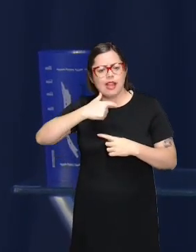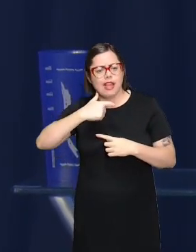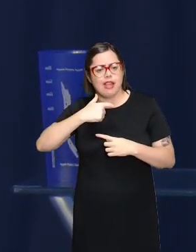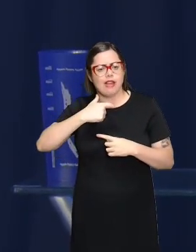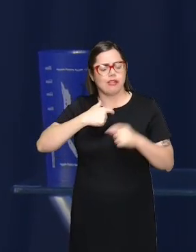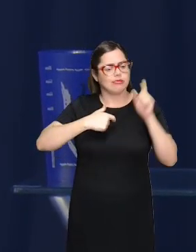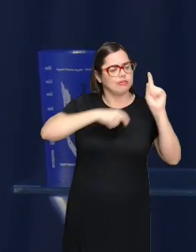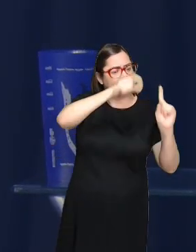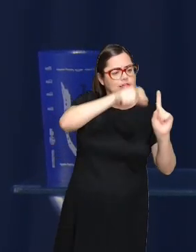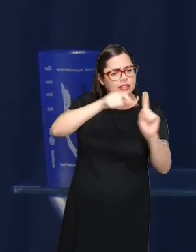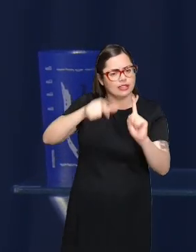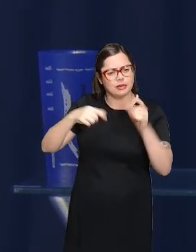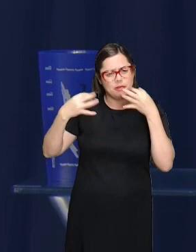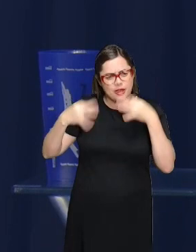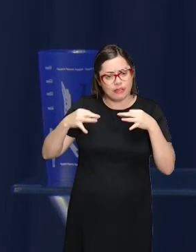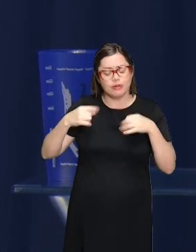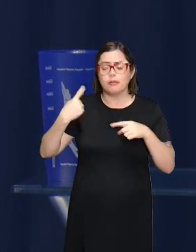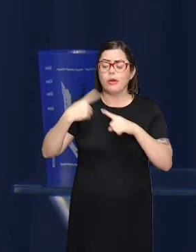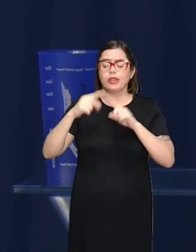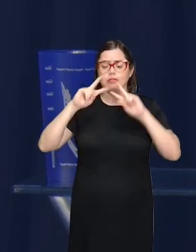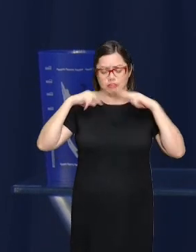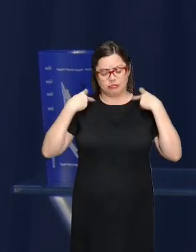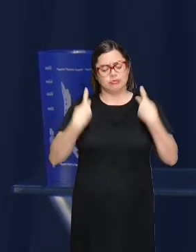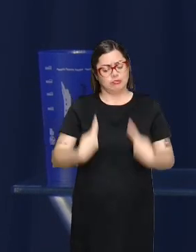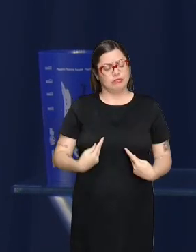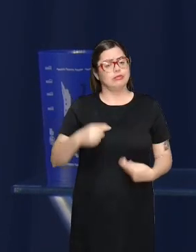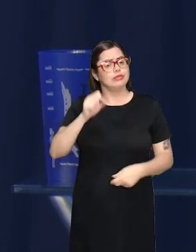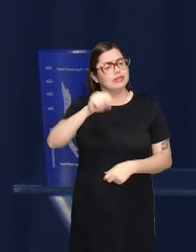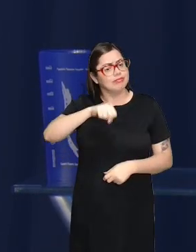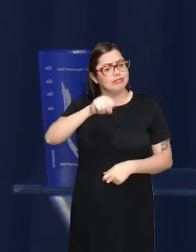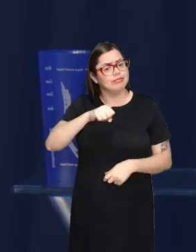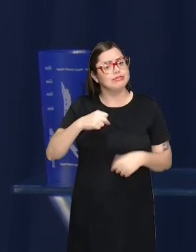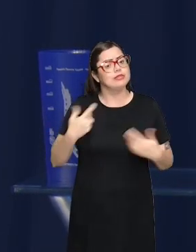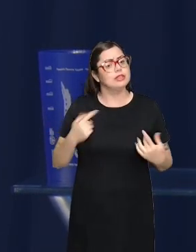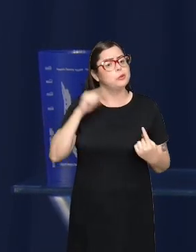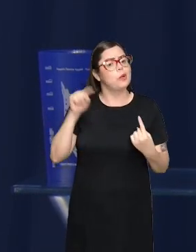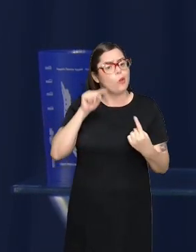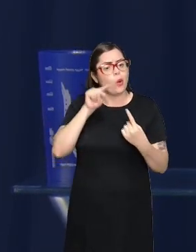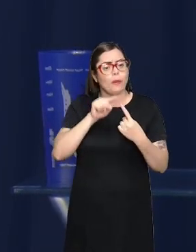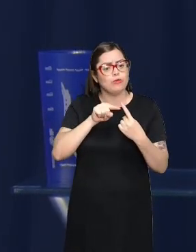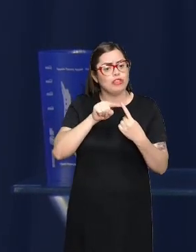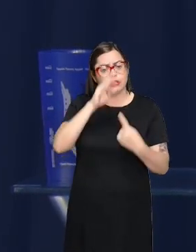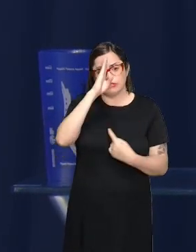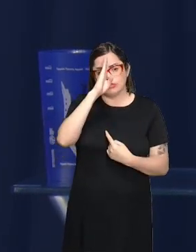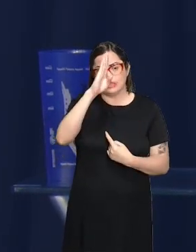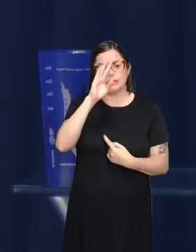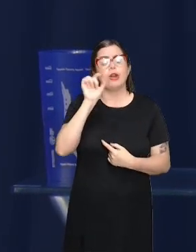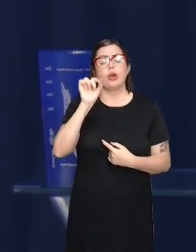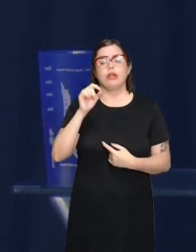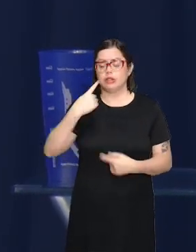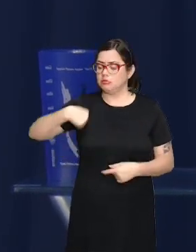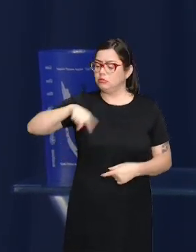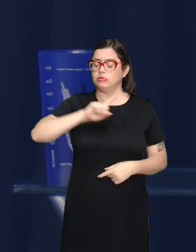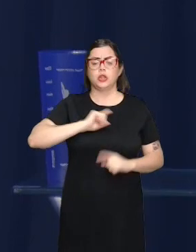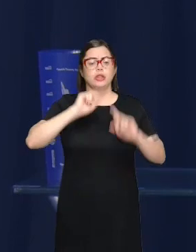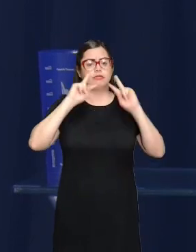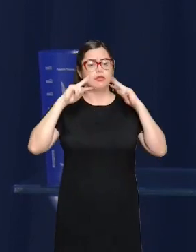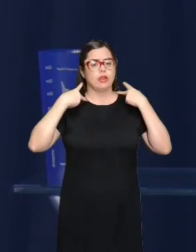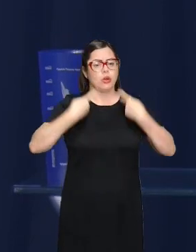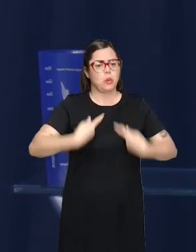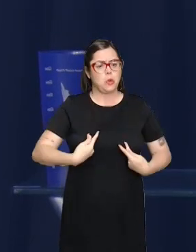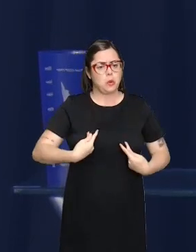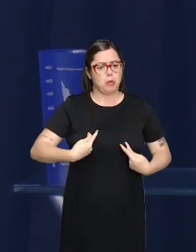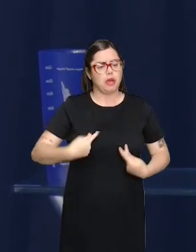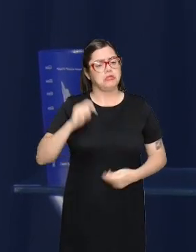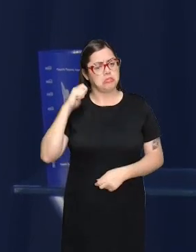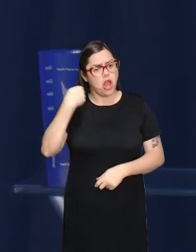gosto de trazer essa humanidade, dizer assim, o grande objetivo, na verdade, é a gente ser mais humano e poder falar das